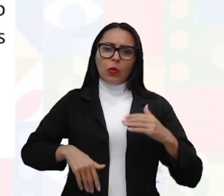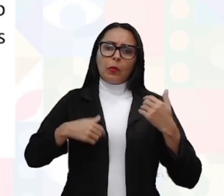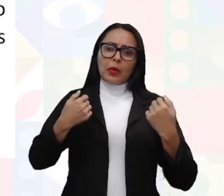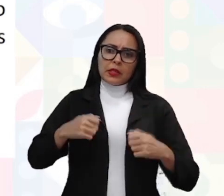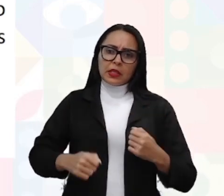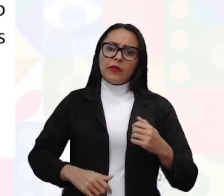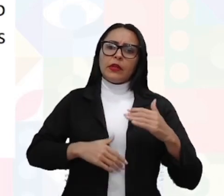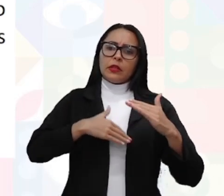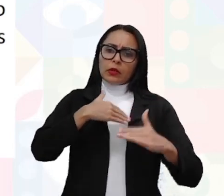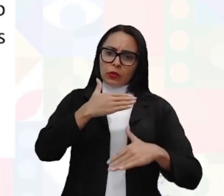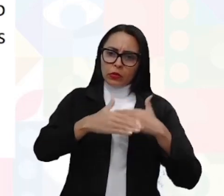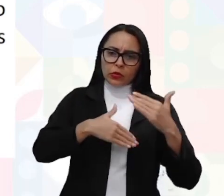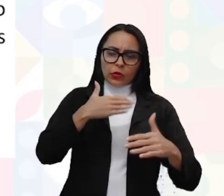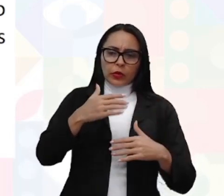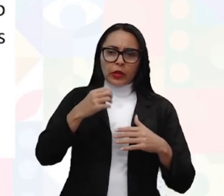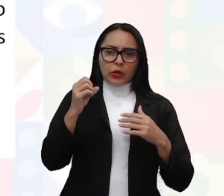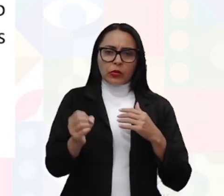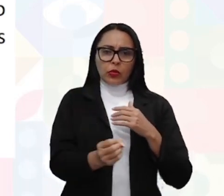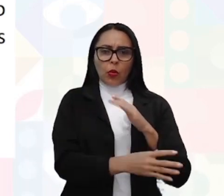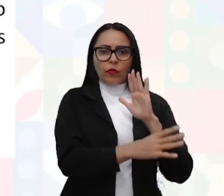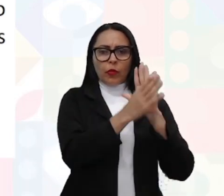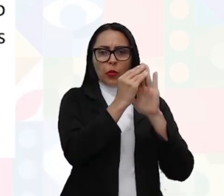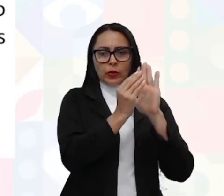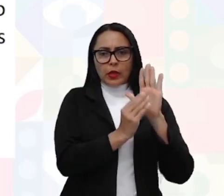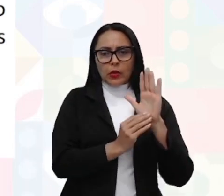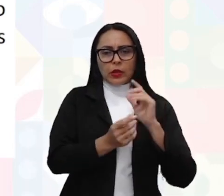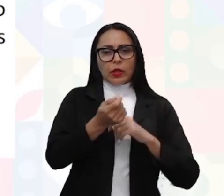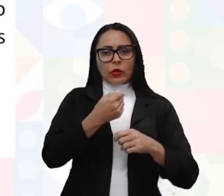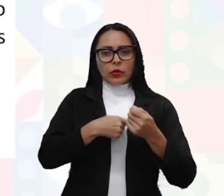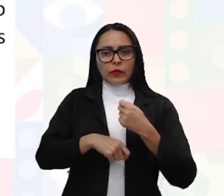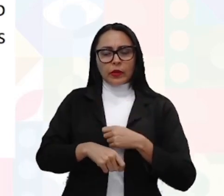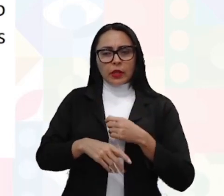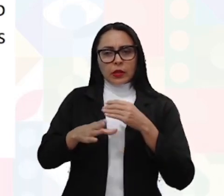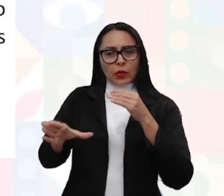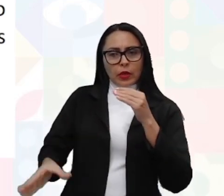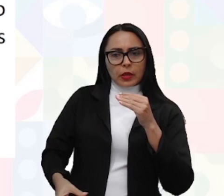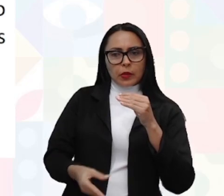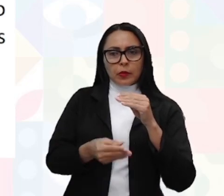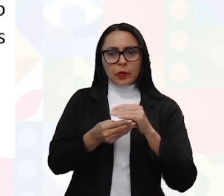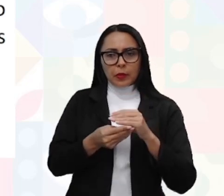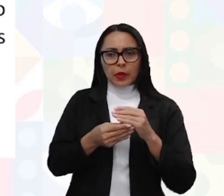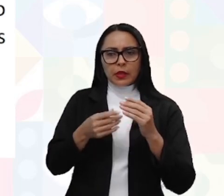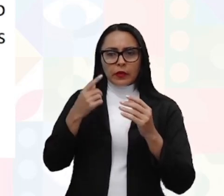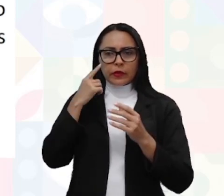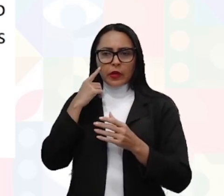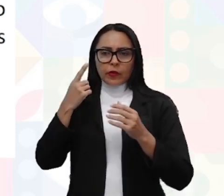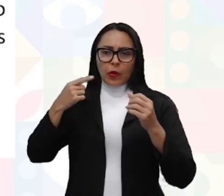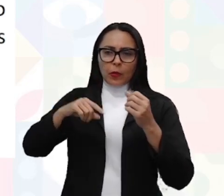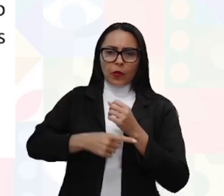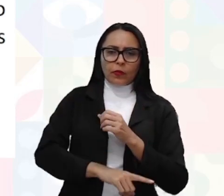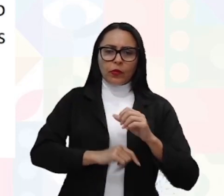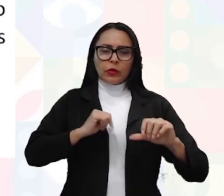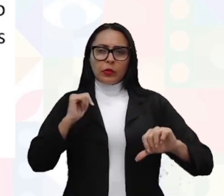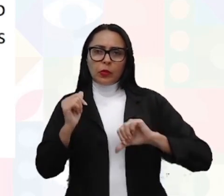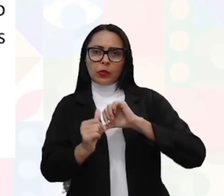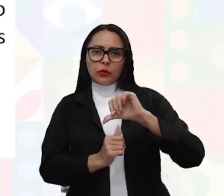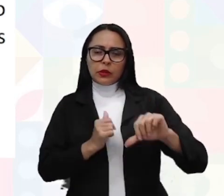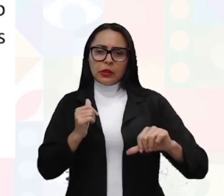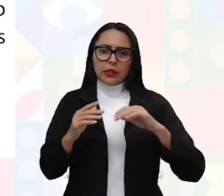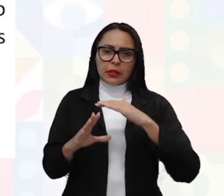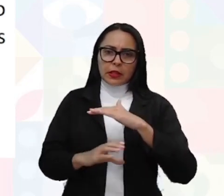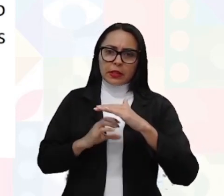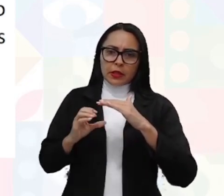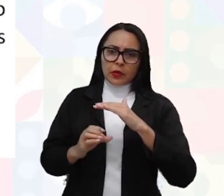reconstruídos. Uma nova modelagem econômica era implementada e provocou uma profunda mudança nas organizações e